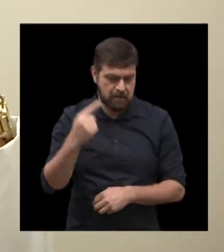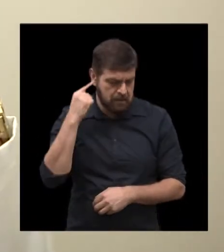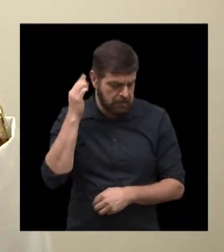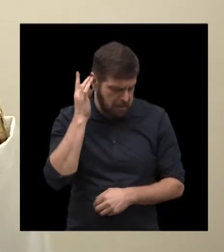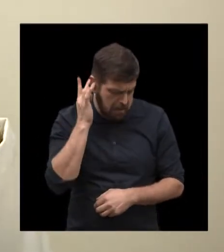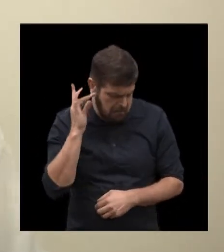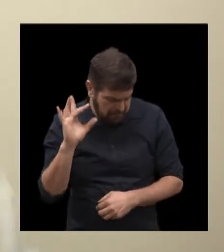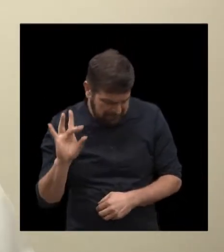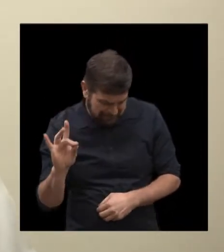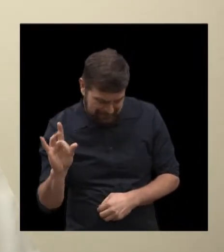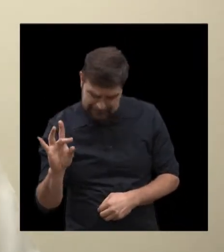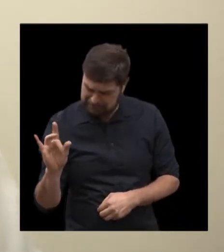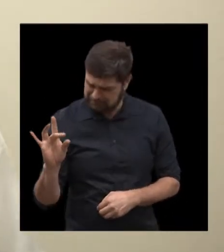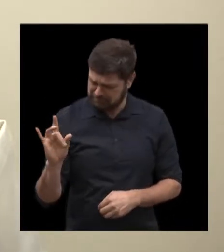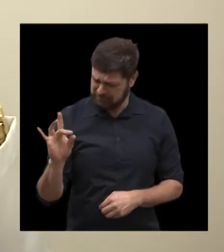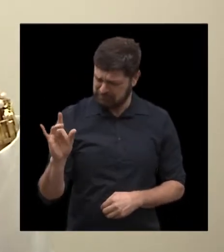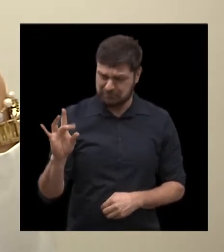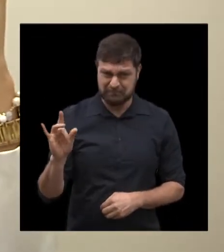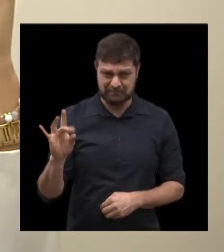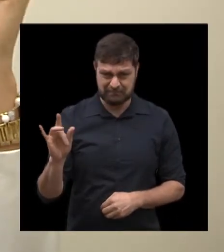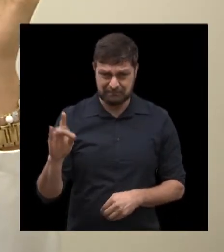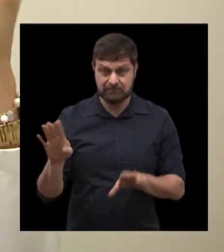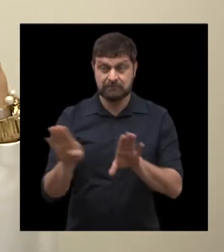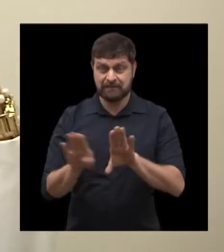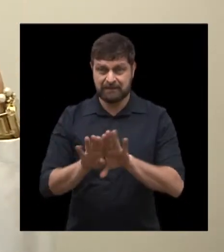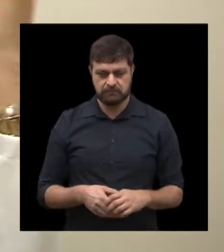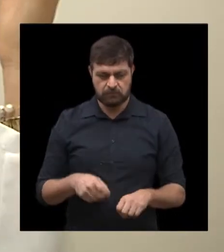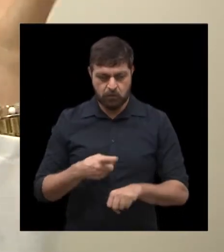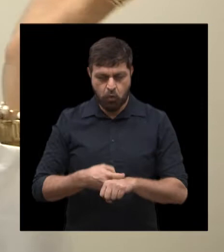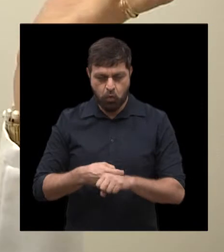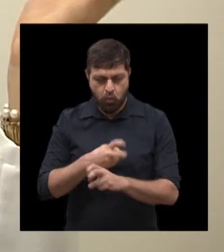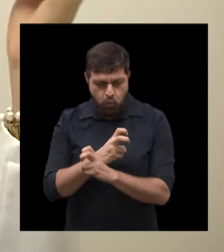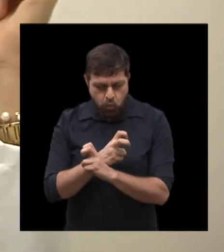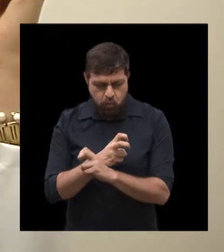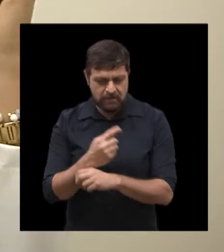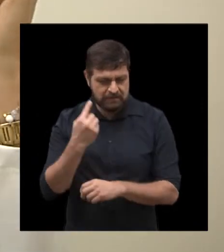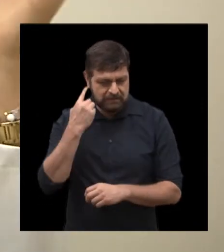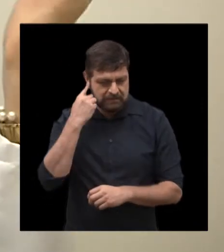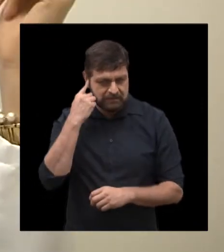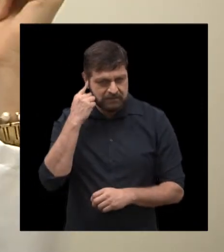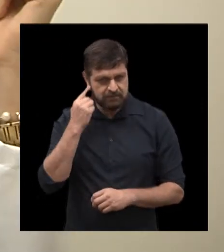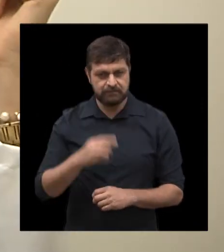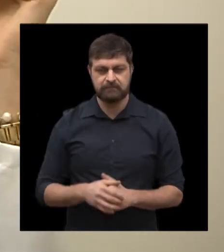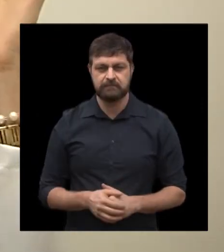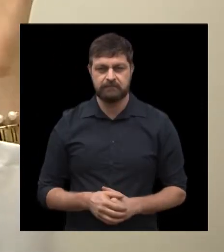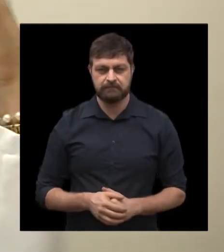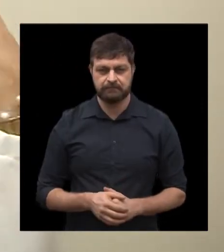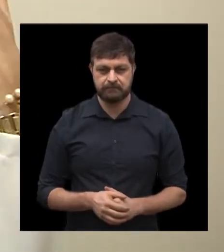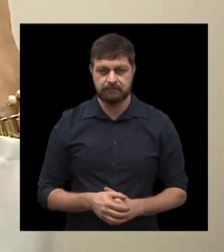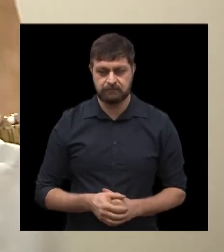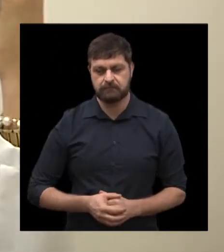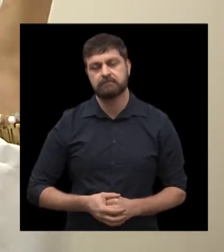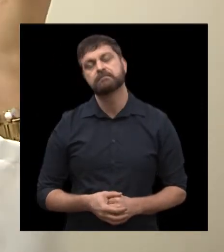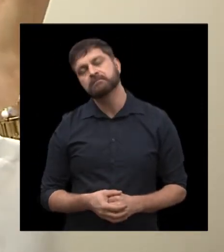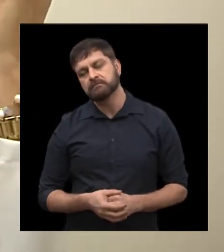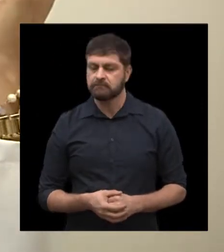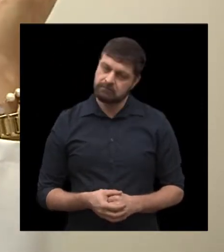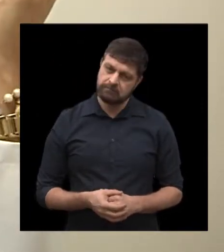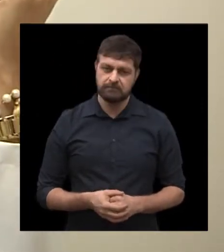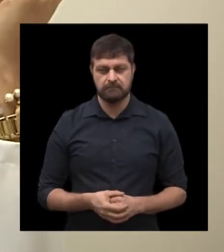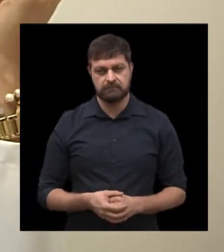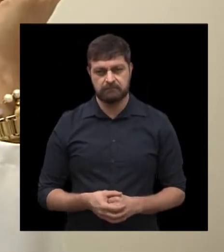vaza pus, alguma coisa assim, muitas vezes a pessoa fala, meu tímpano estourou pela infecção. É feita uma cirurgia